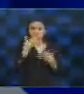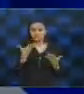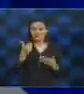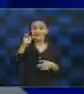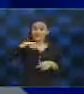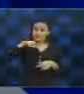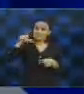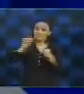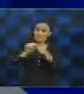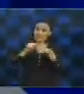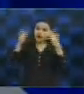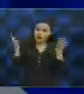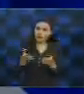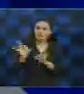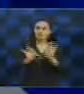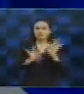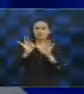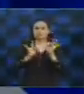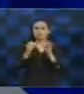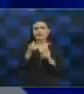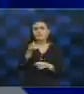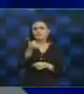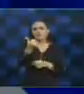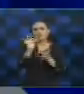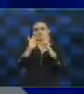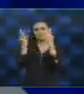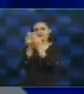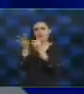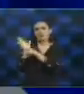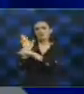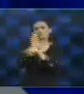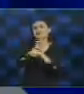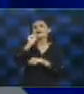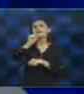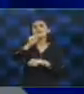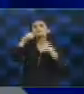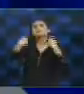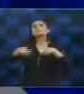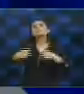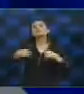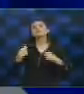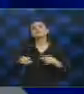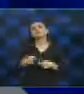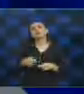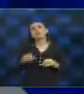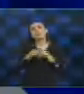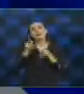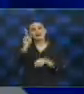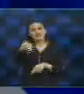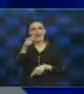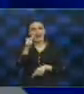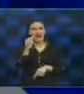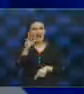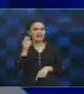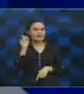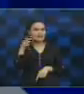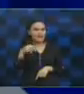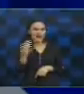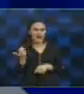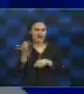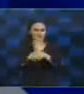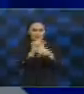isso, buscando oferecer a tarifa social para todos aqueles que a merecem. Por outro lado, a Arsan não faz nada que não seja provocado por